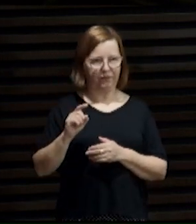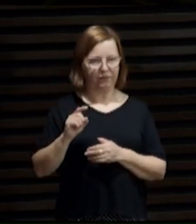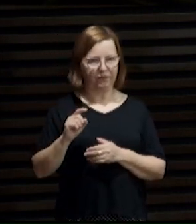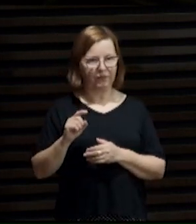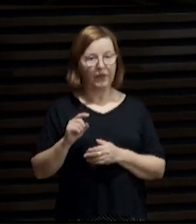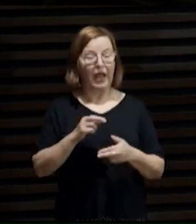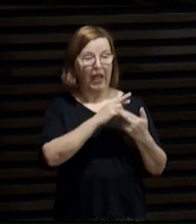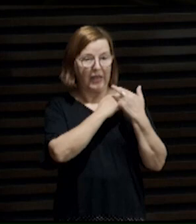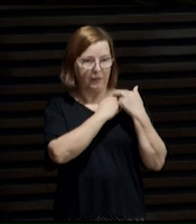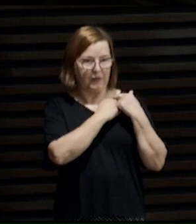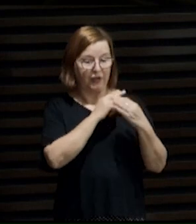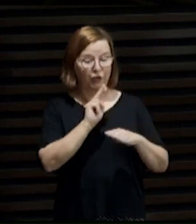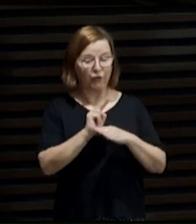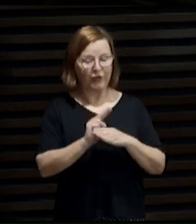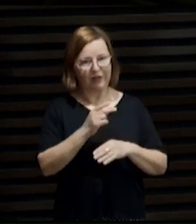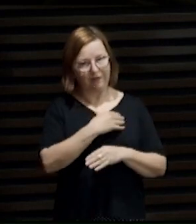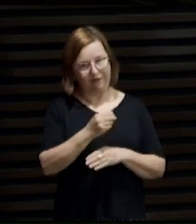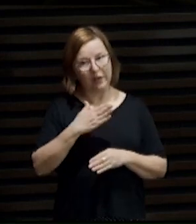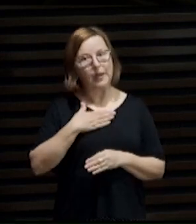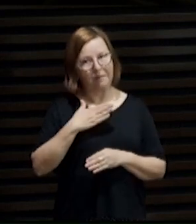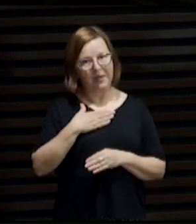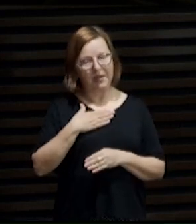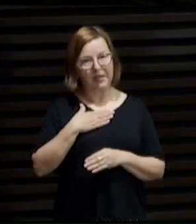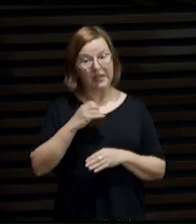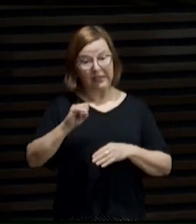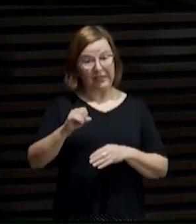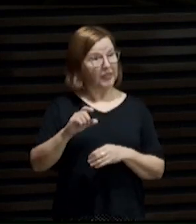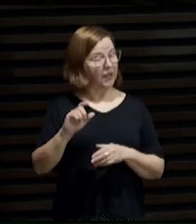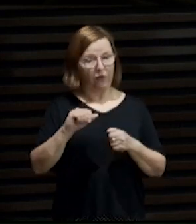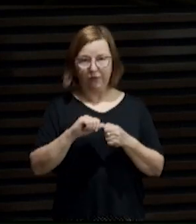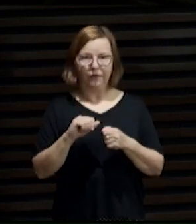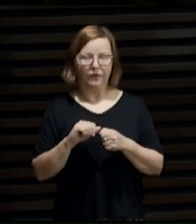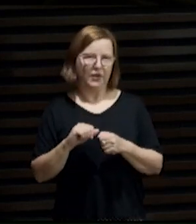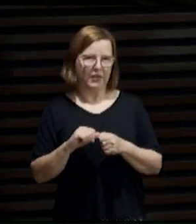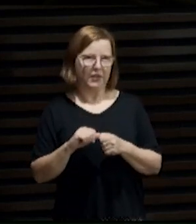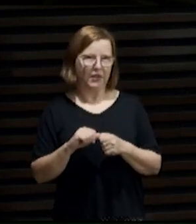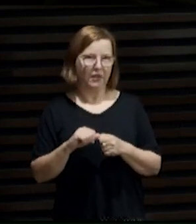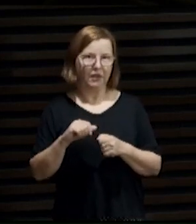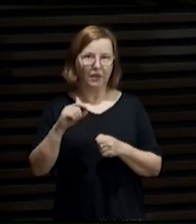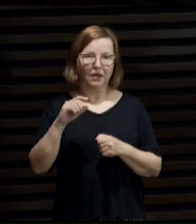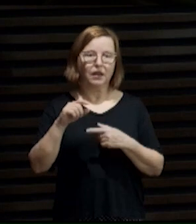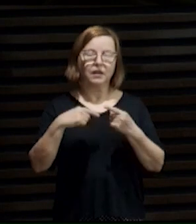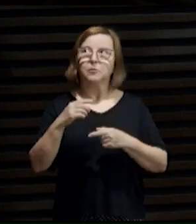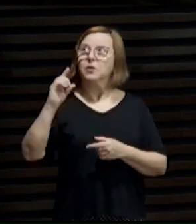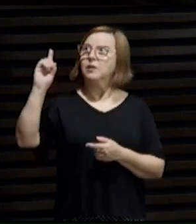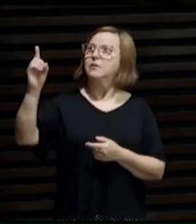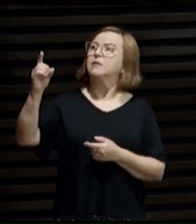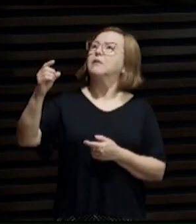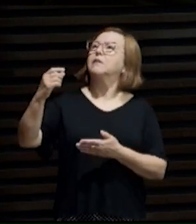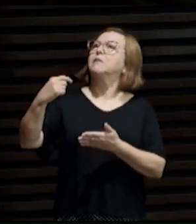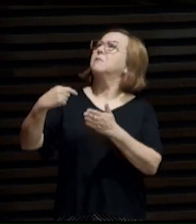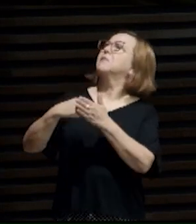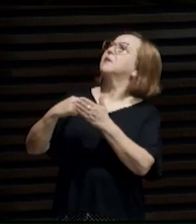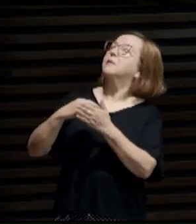minha. E se eu não fizer, eu vou ser cobrado. Mas se eu fizer tudo bem feito e der certo, no máximo ele dirá,